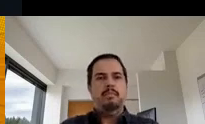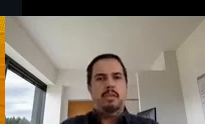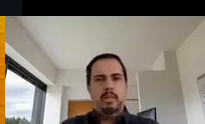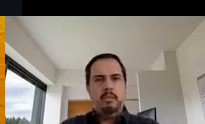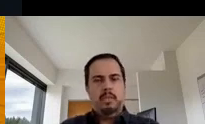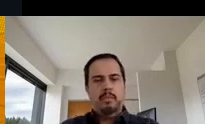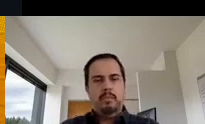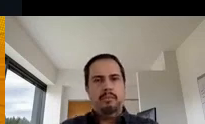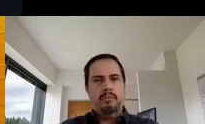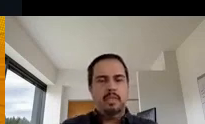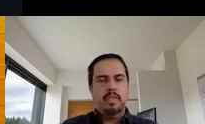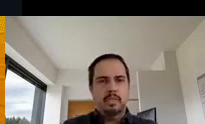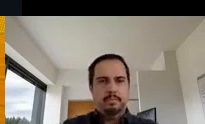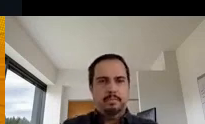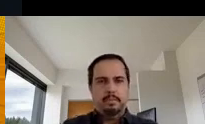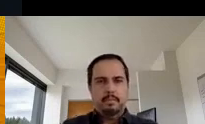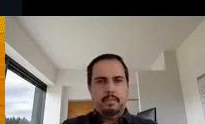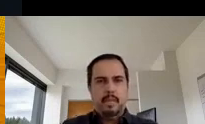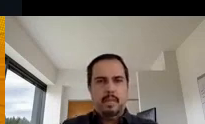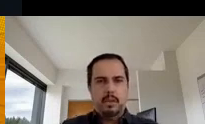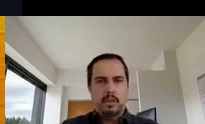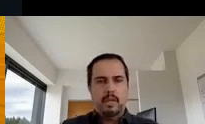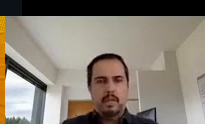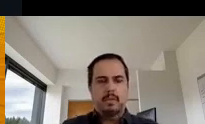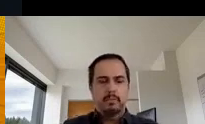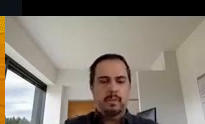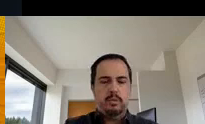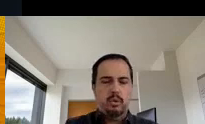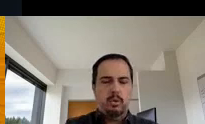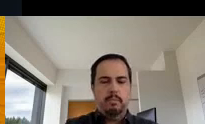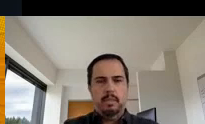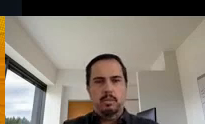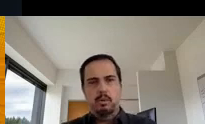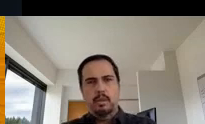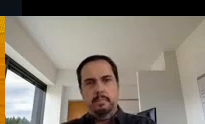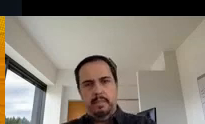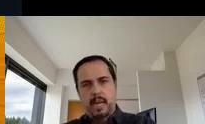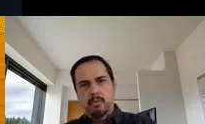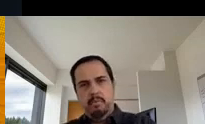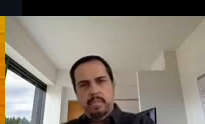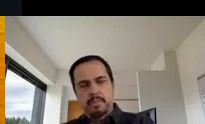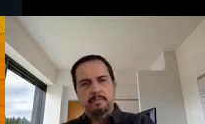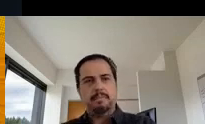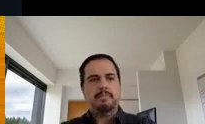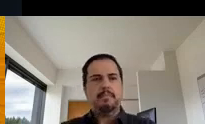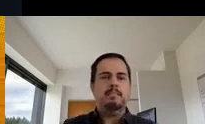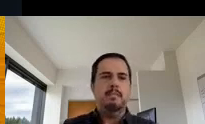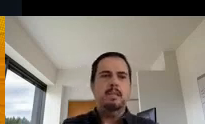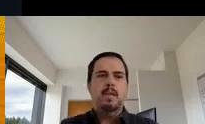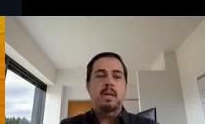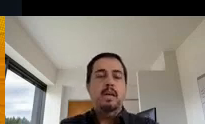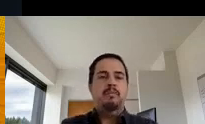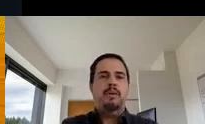inovadora? Lembrando sempre que eu estou falando aqui de negócio, tá? Então, pessoa, empreendedor, empresário,